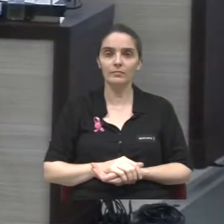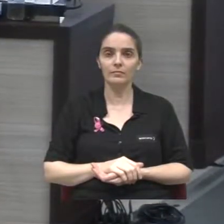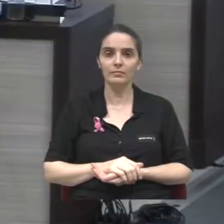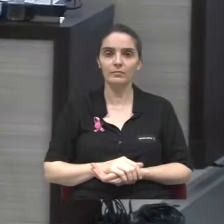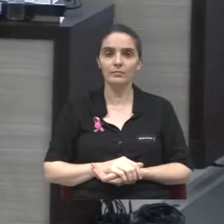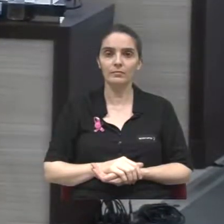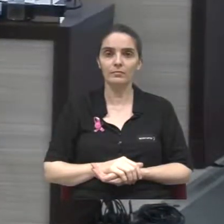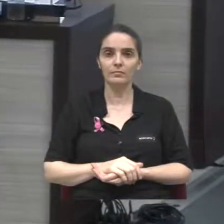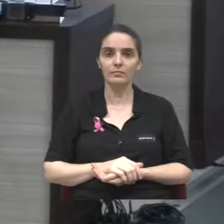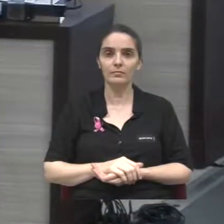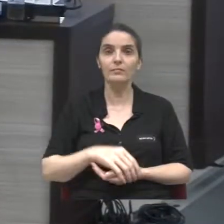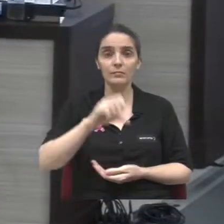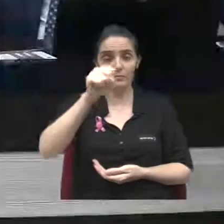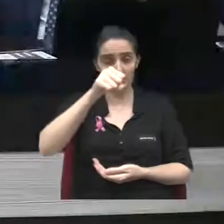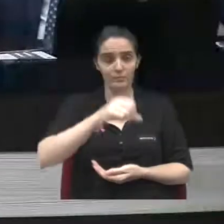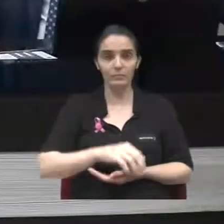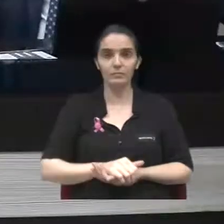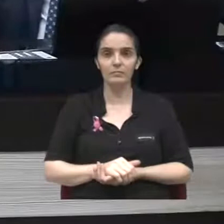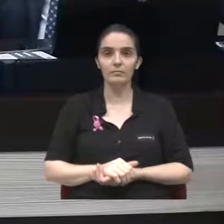Sim, presidente.